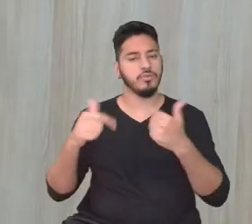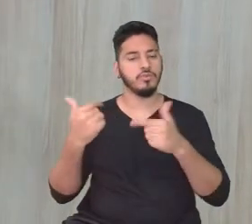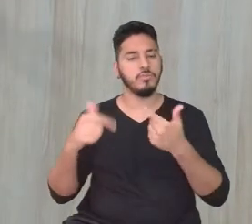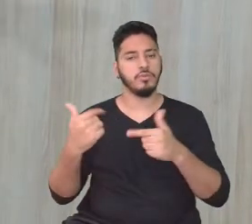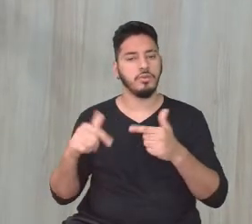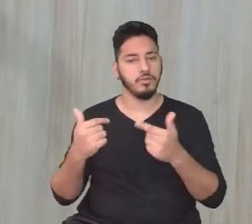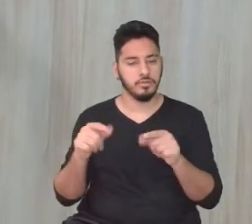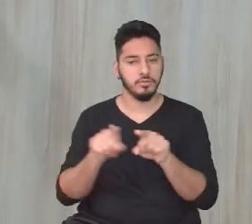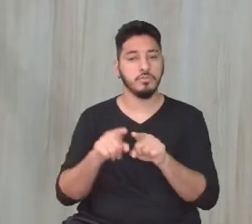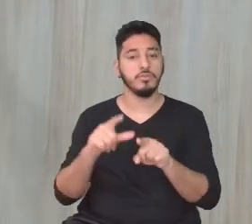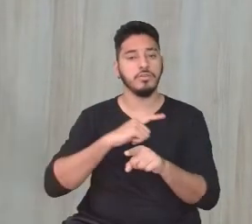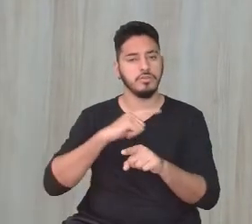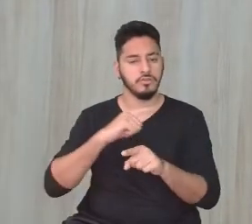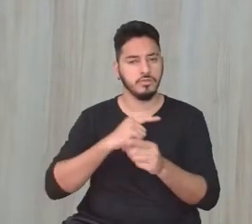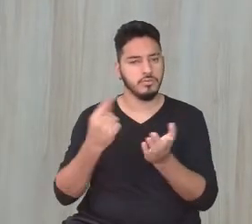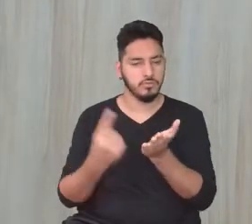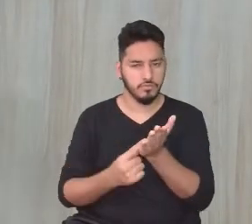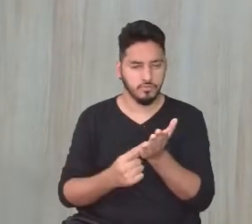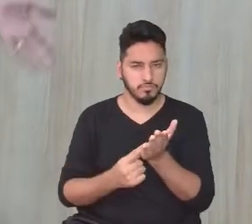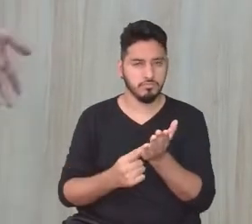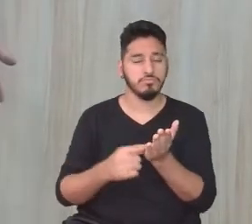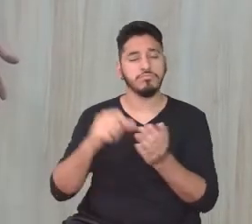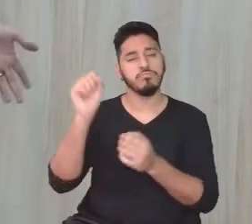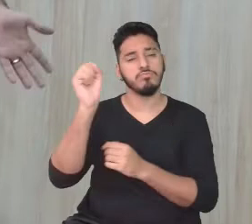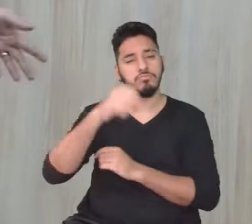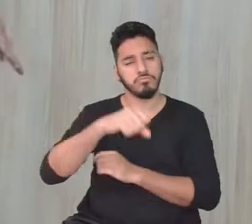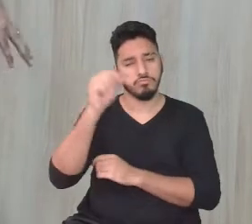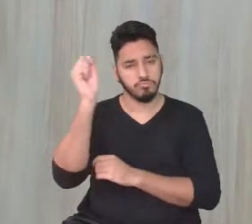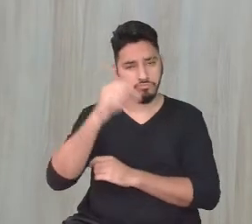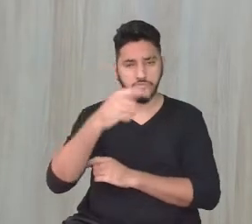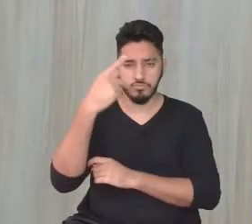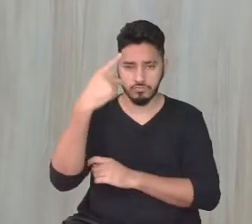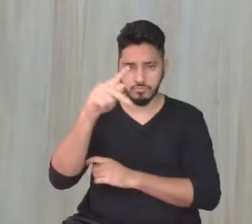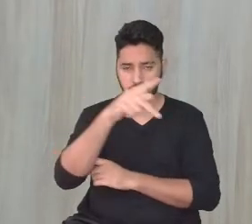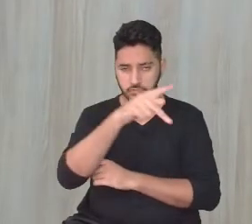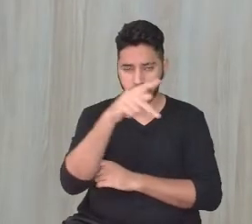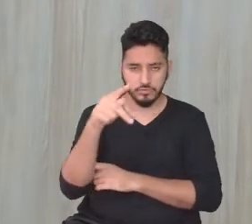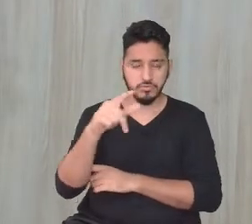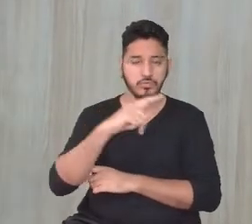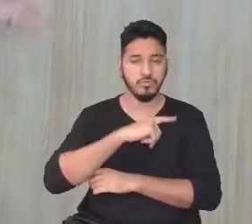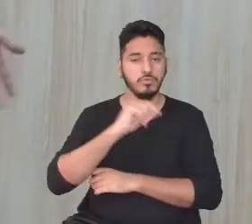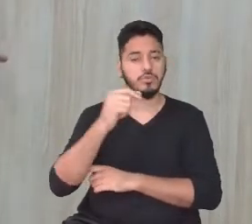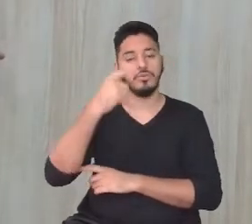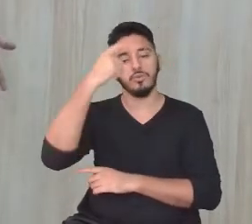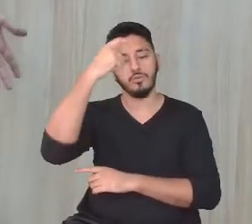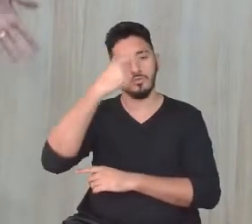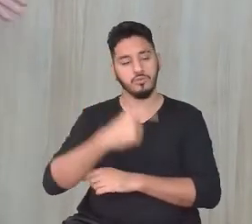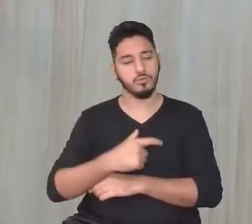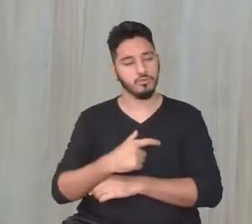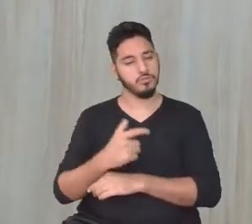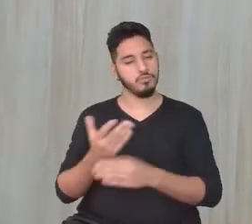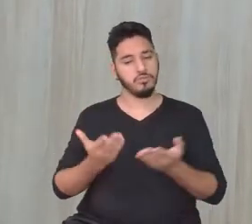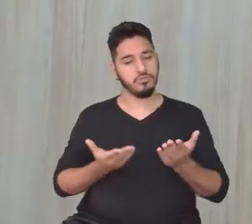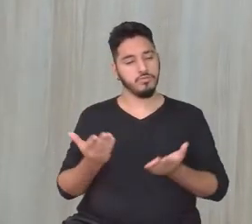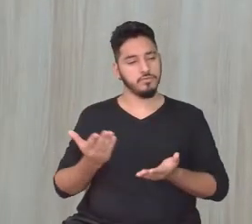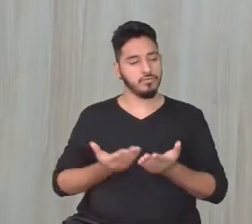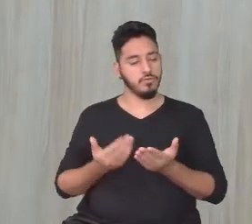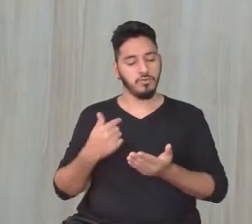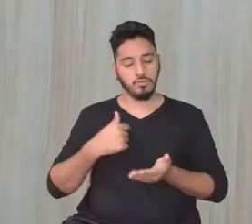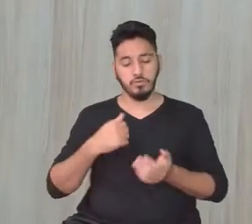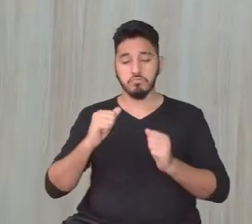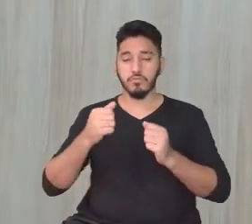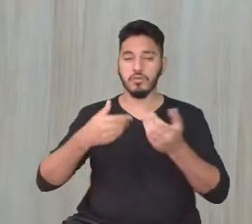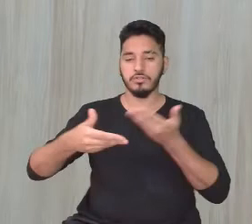nosso queridíssimo também tem acesso a plataforma tem também tem lá opção do Sol servidor e também